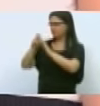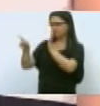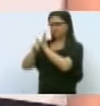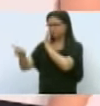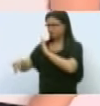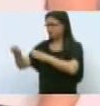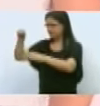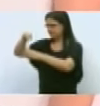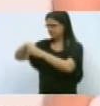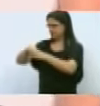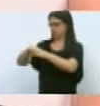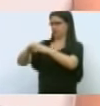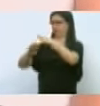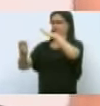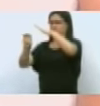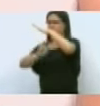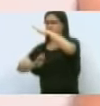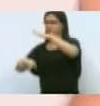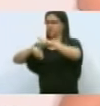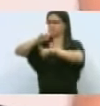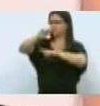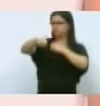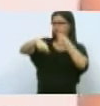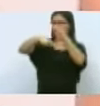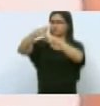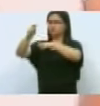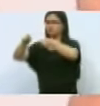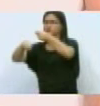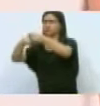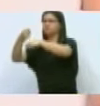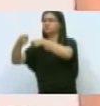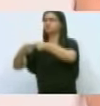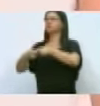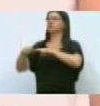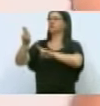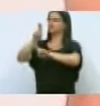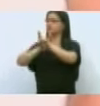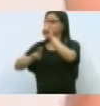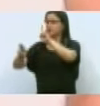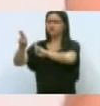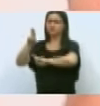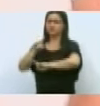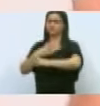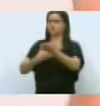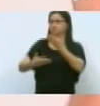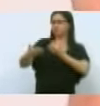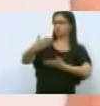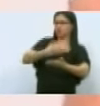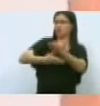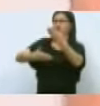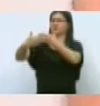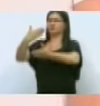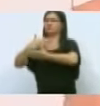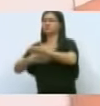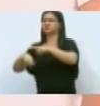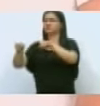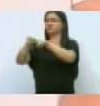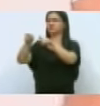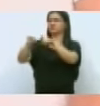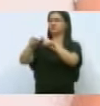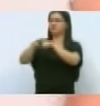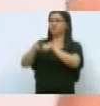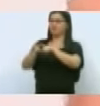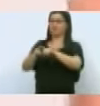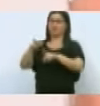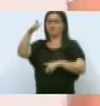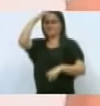né? Alguns sinais que eles usam entre eles dentro do setor e também alguns funcionários